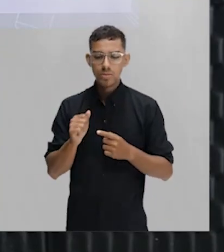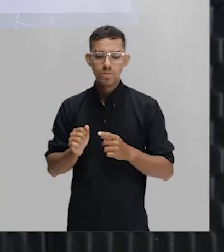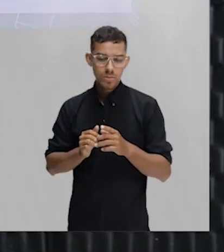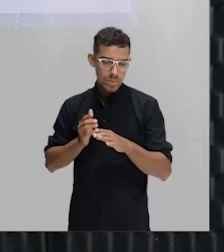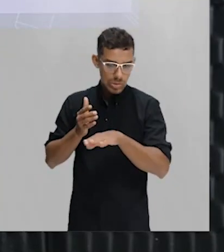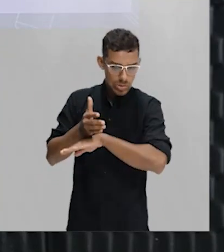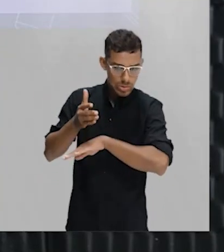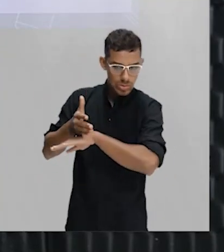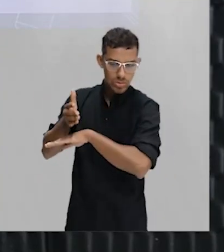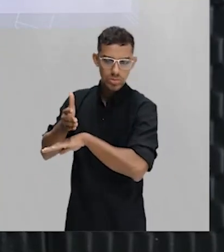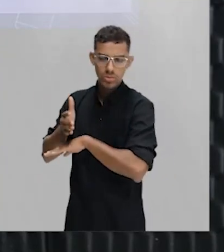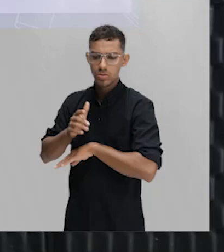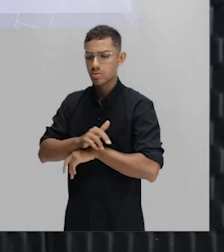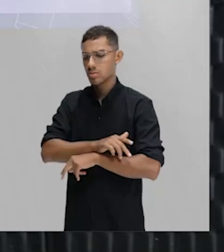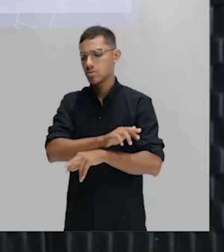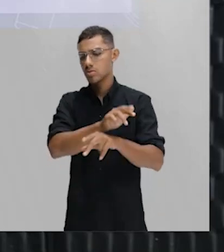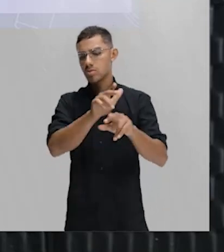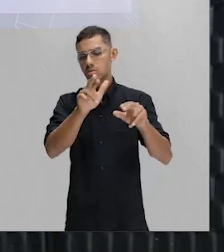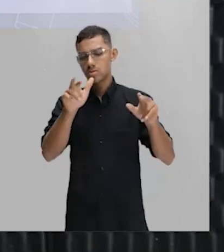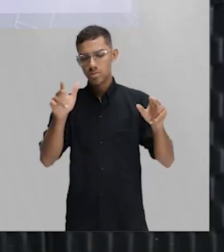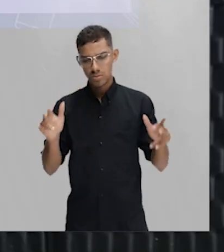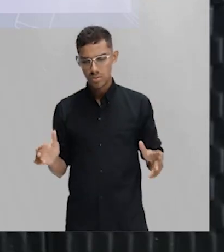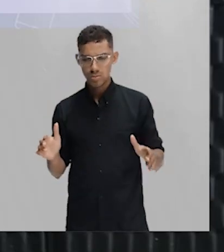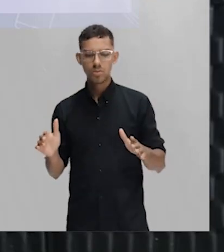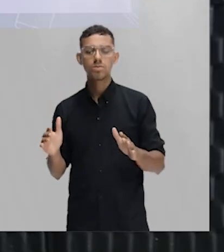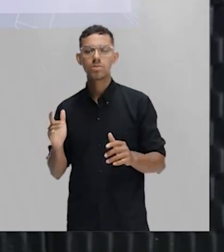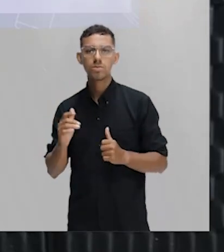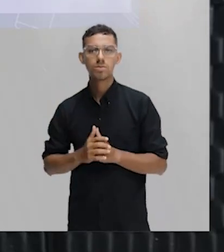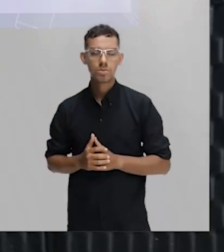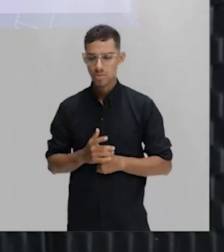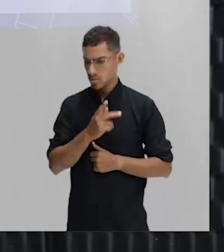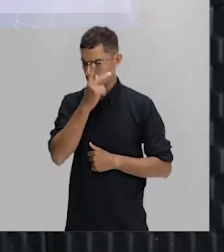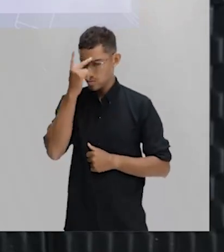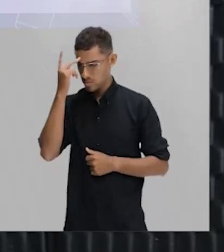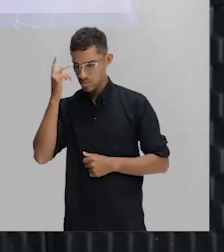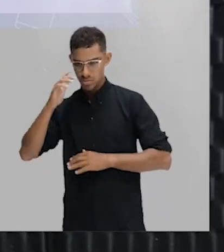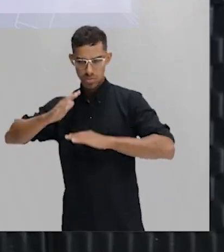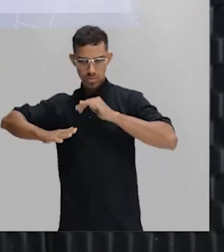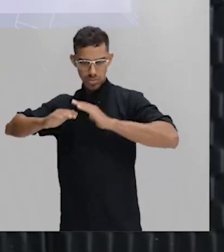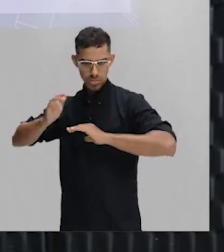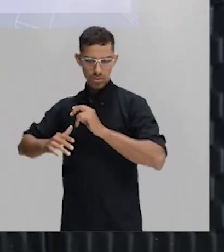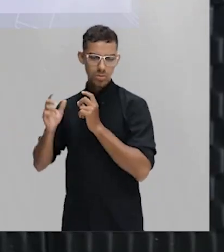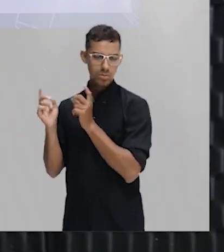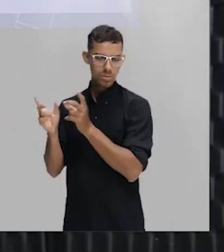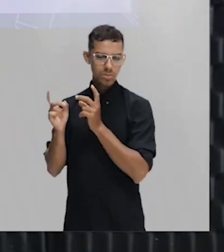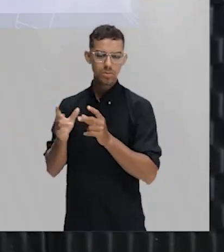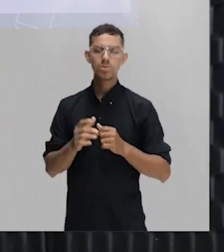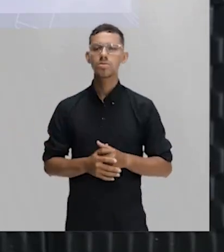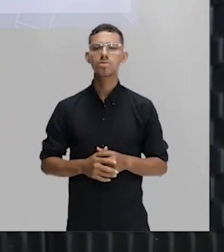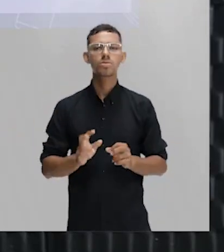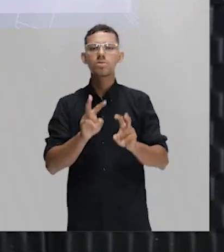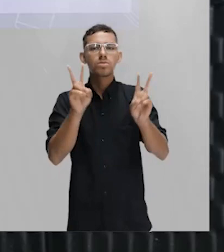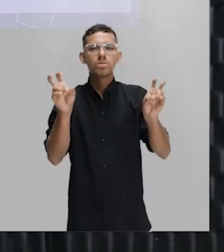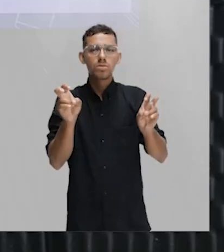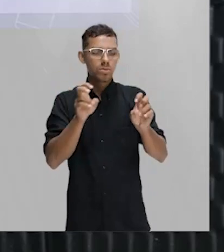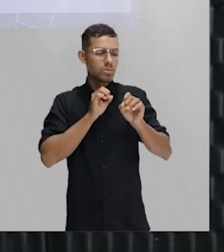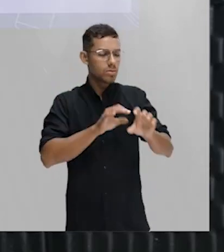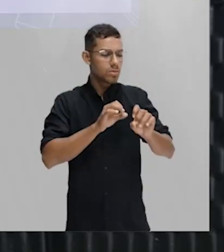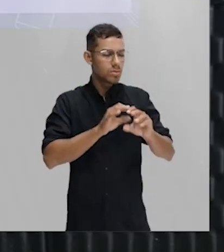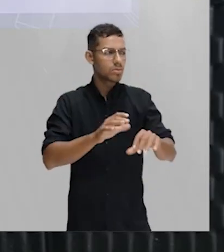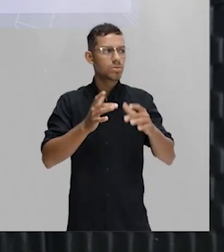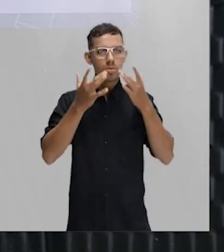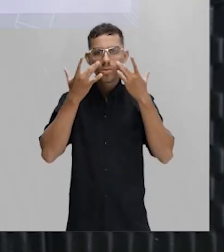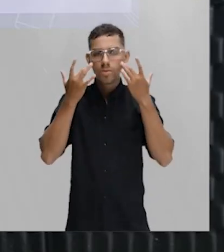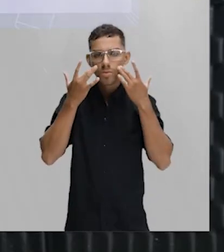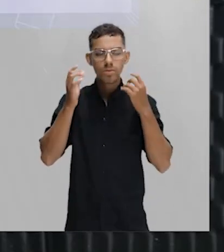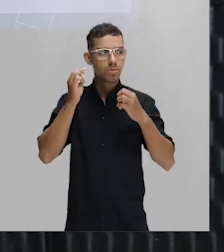acesso a várias camadas, inclusive de comerciários e não comerciários, no que trata de educação, teatro, música, produção